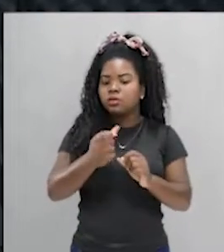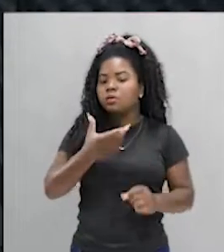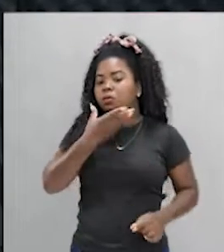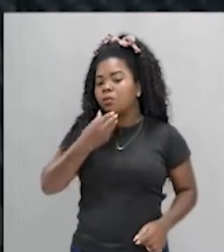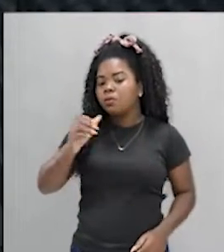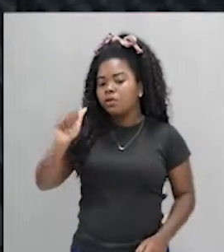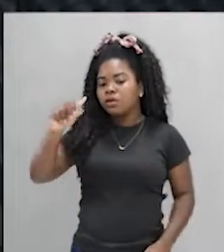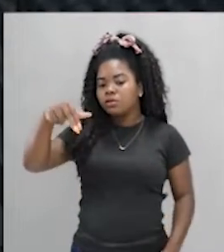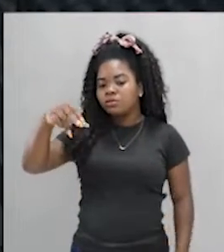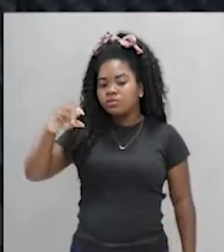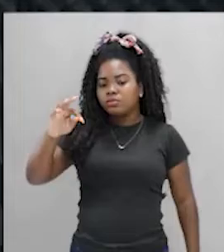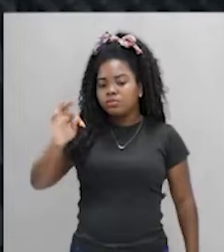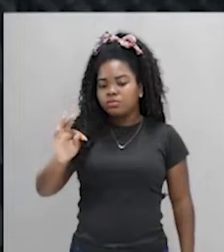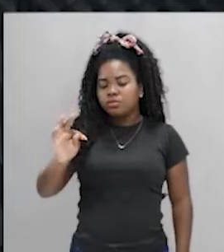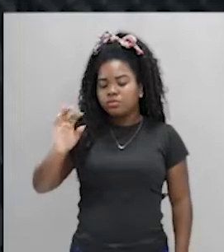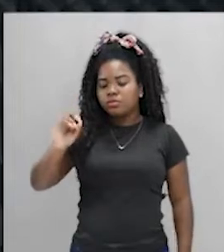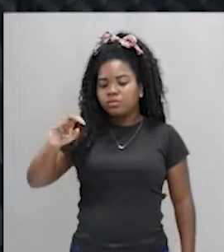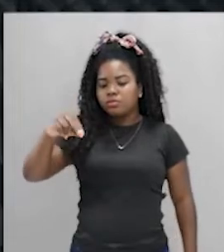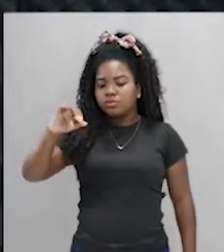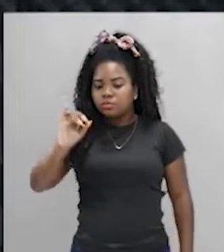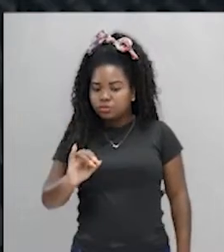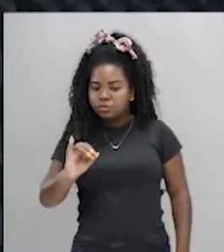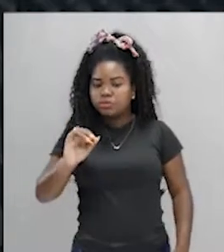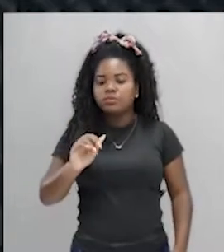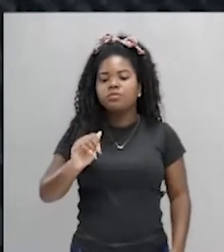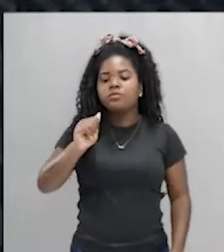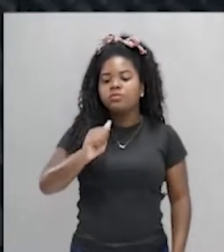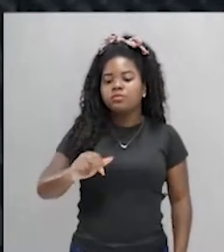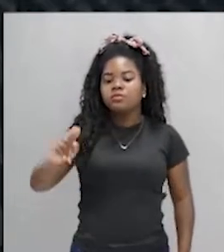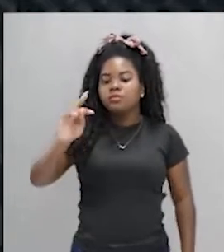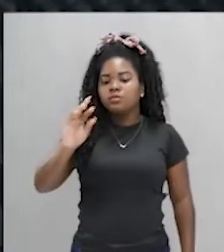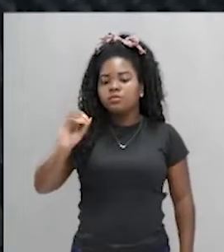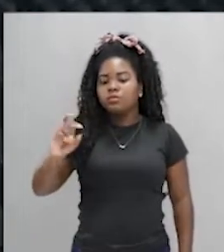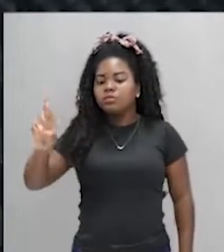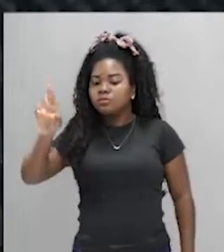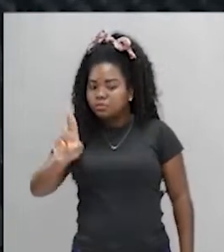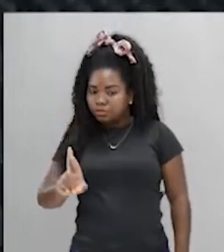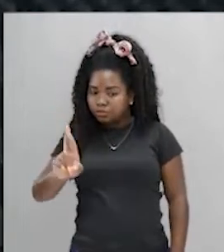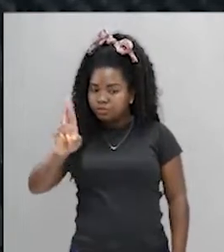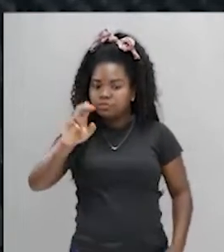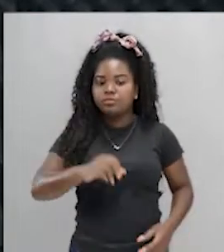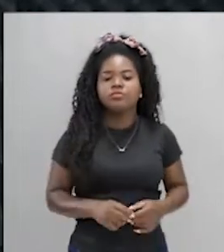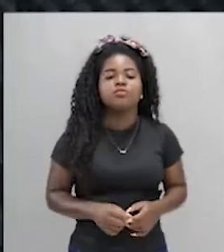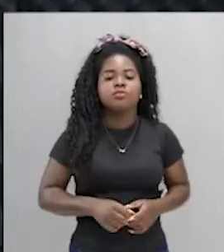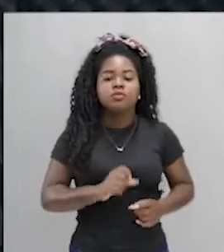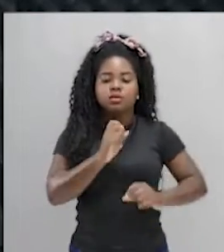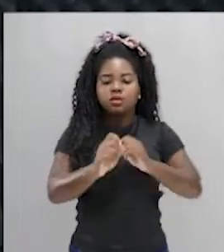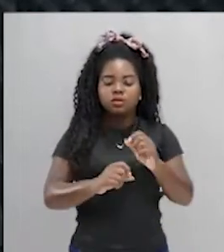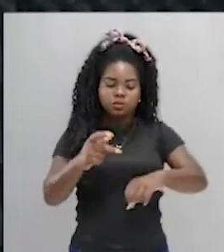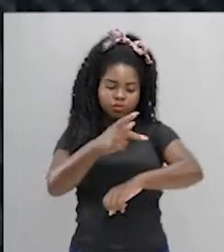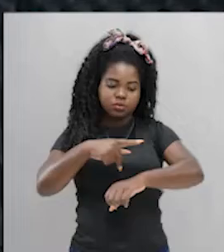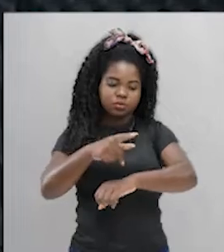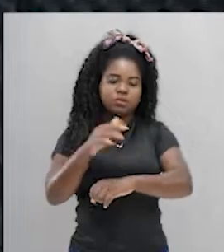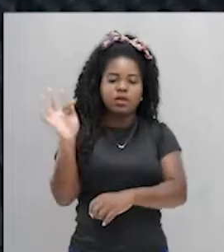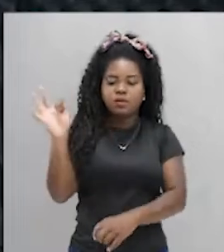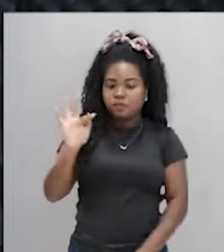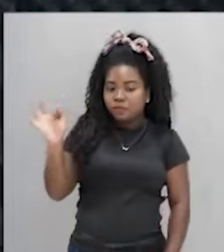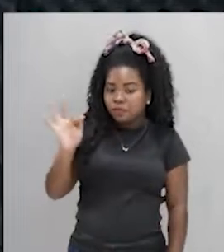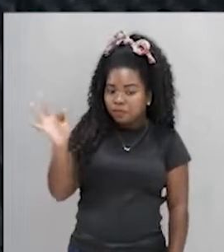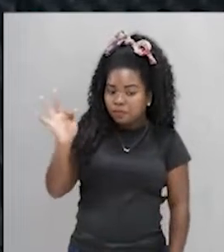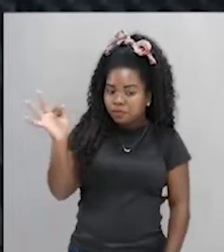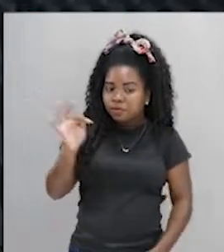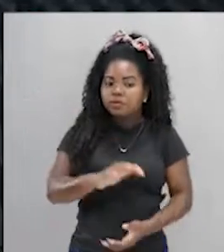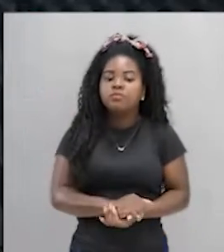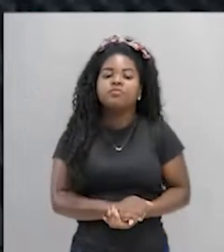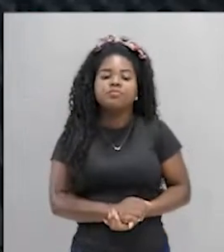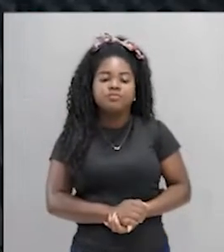ou Antonin Artaud. Né? Se escreve Antonin, mas se lê, né, num francês relativamente agradável, que não é o